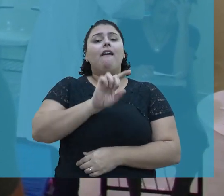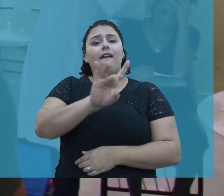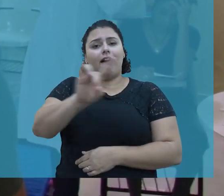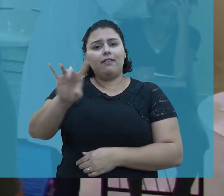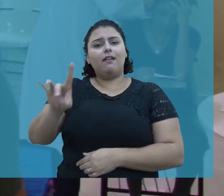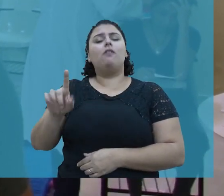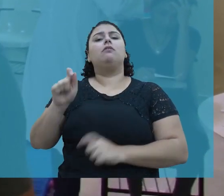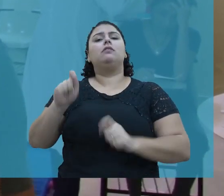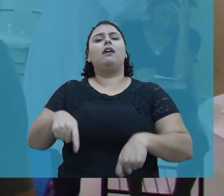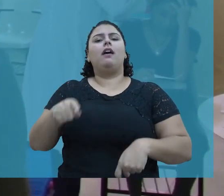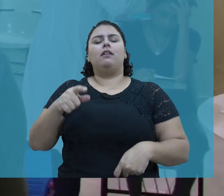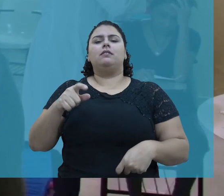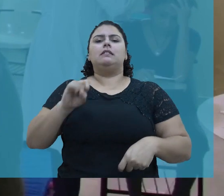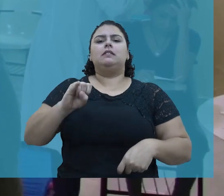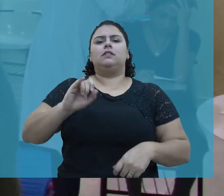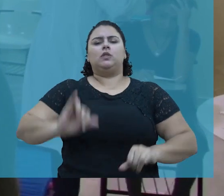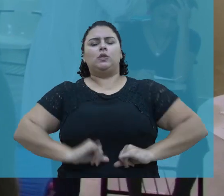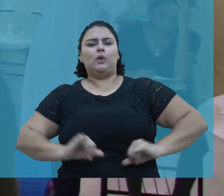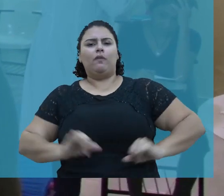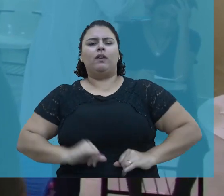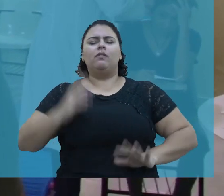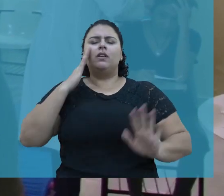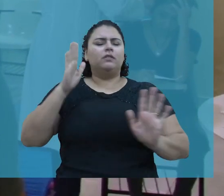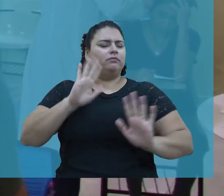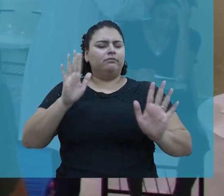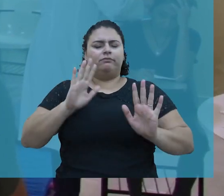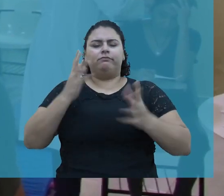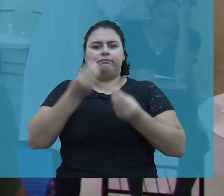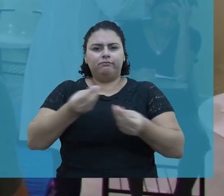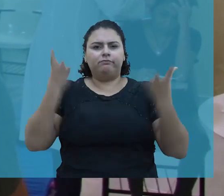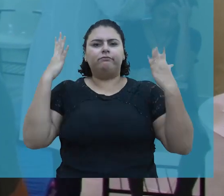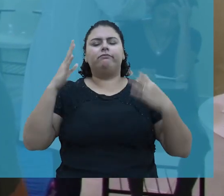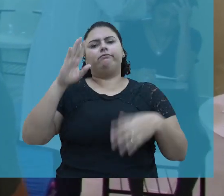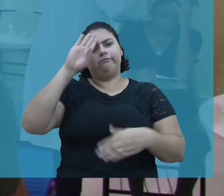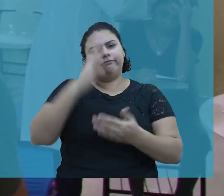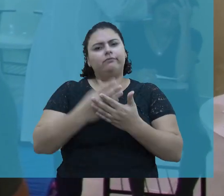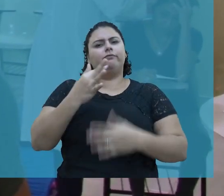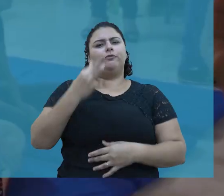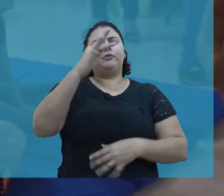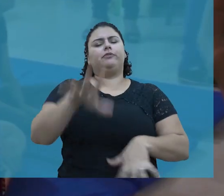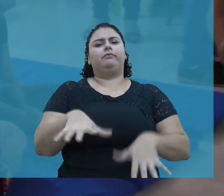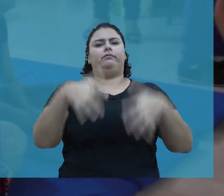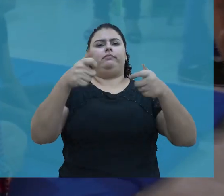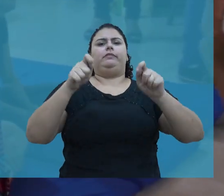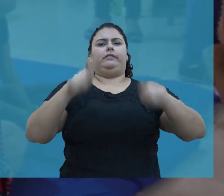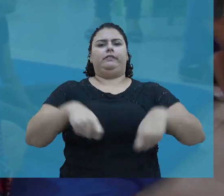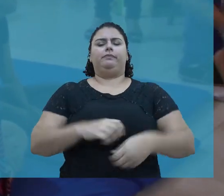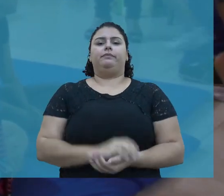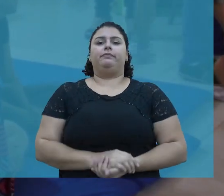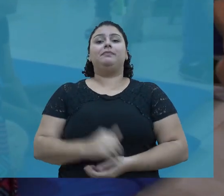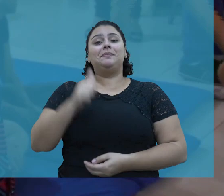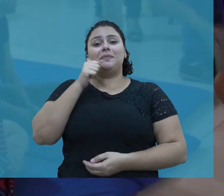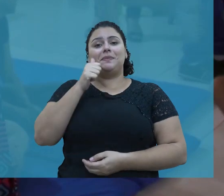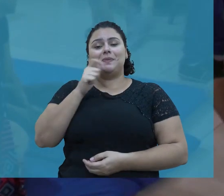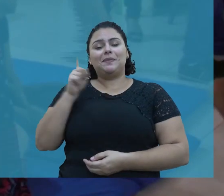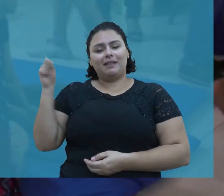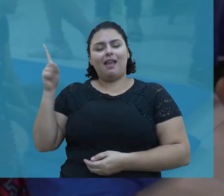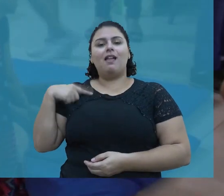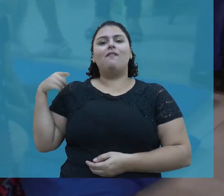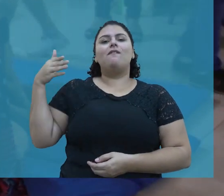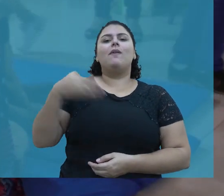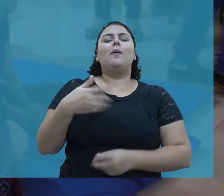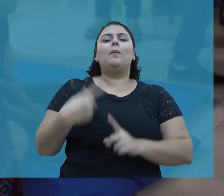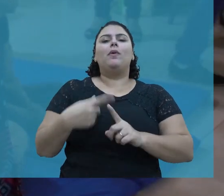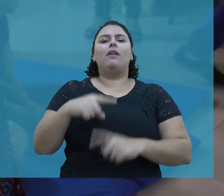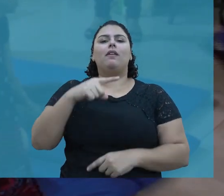cada um é convidado a dar um novo sentido às perdas e a acreditar em dias melhores. É o caso de Dona Lineuza. Ela chegou